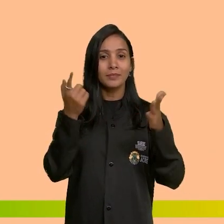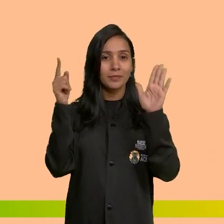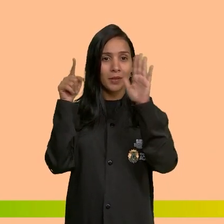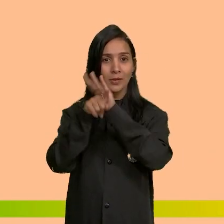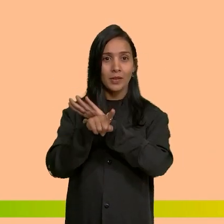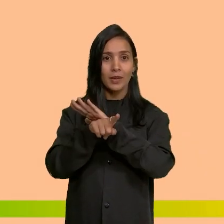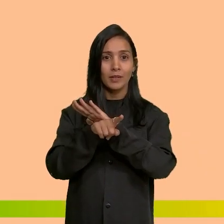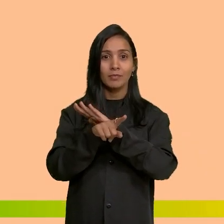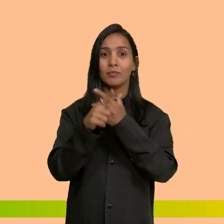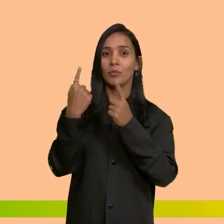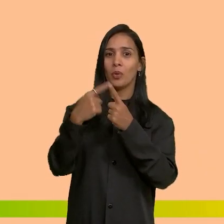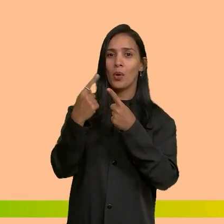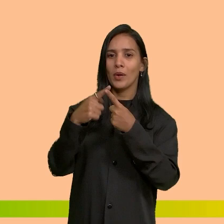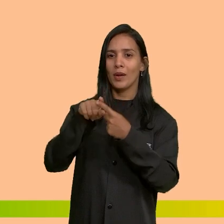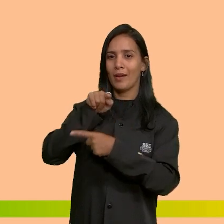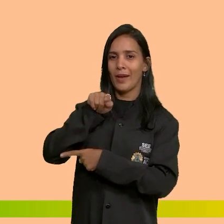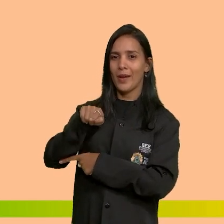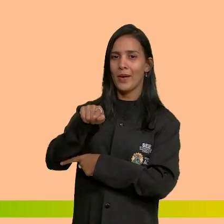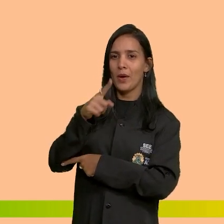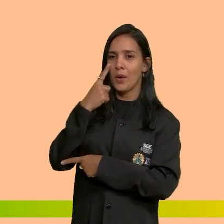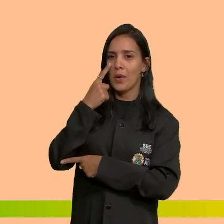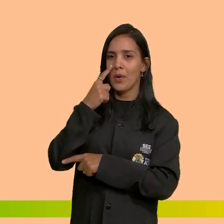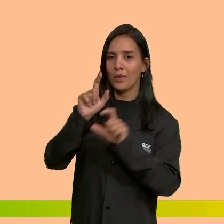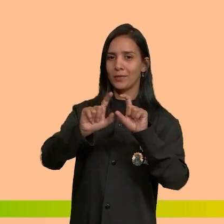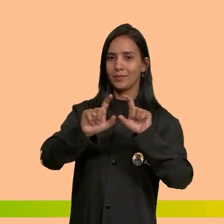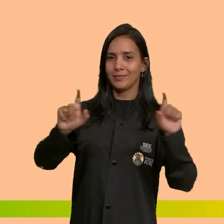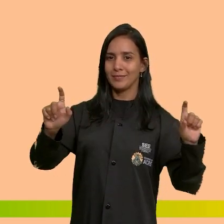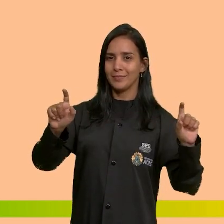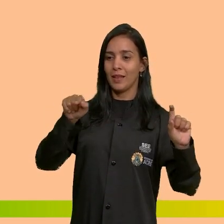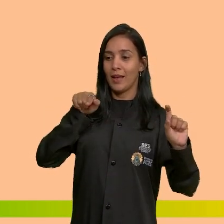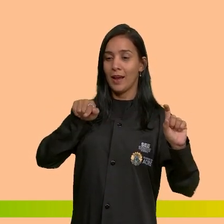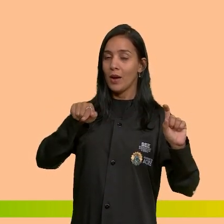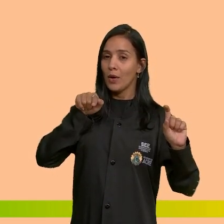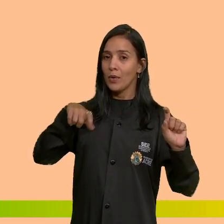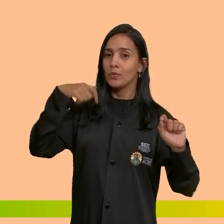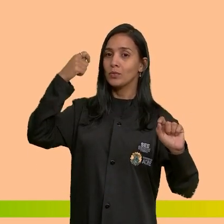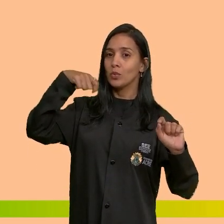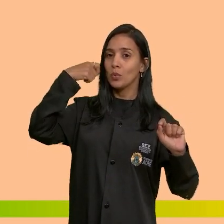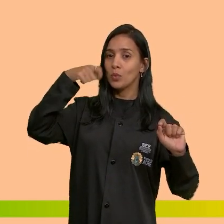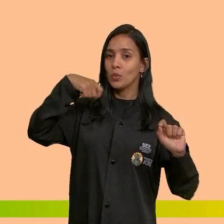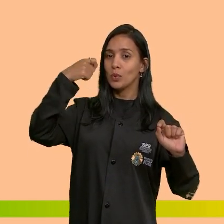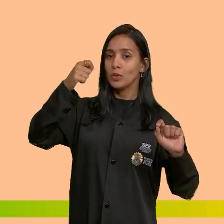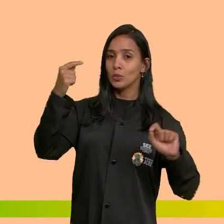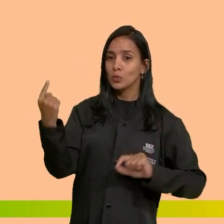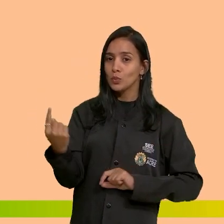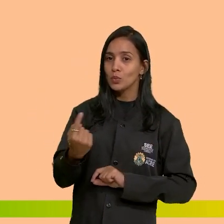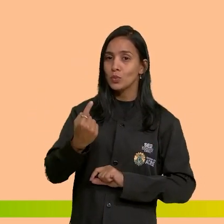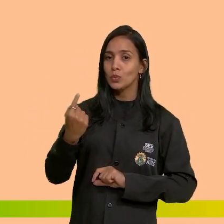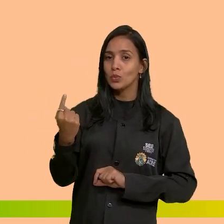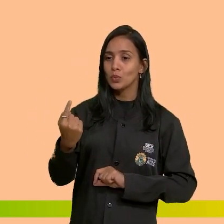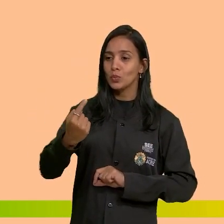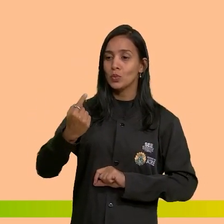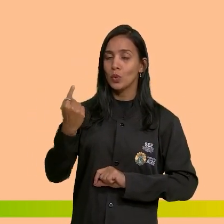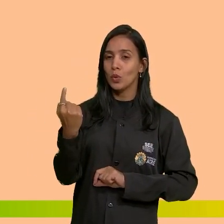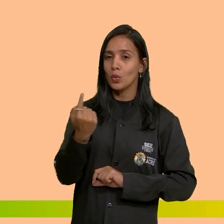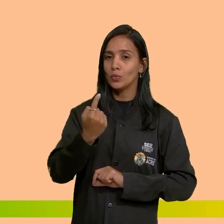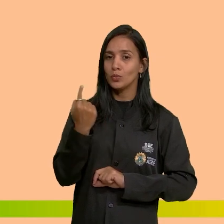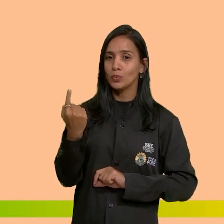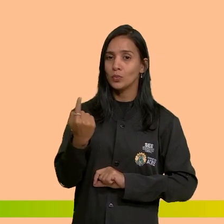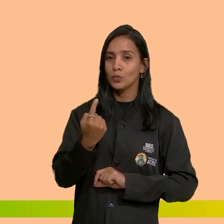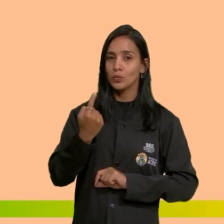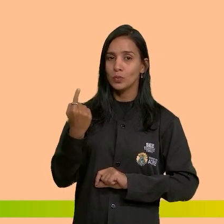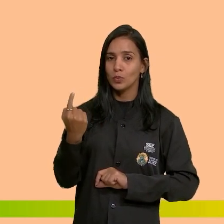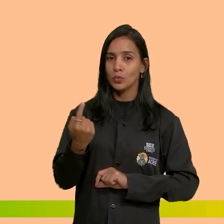ator, personagem, né, está sozinho em cena. Então, ele faz essas reflexões ali sozinho em